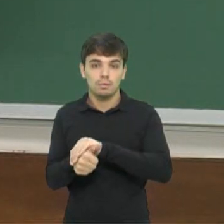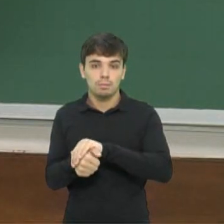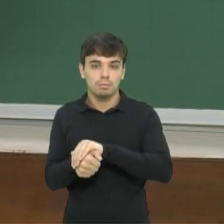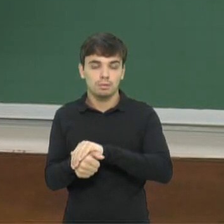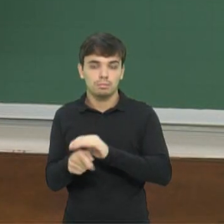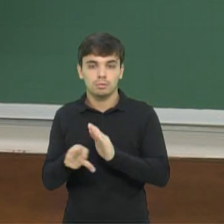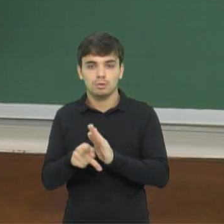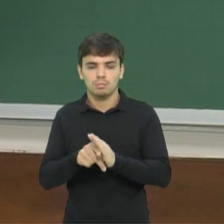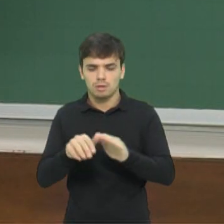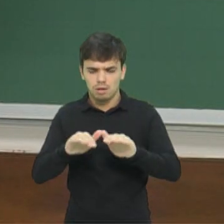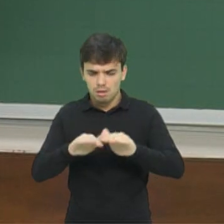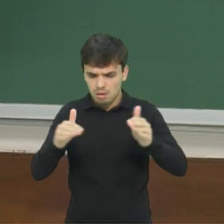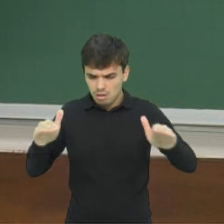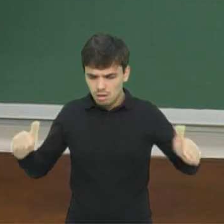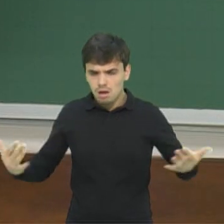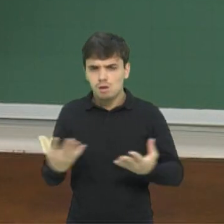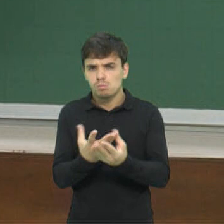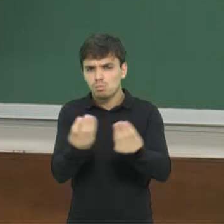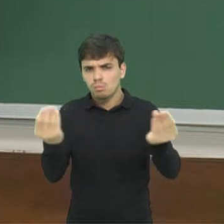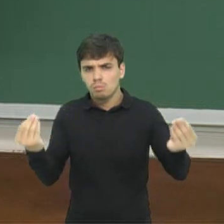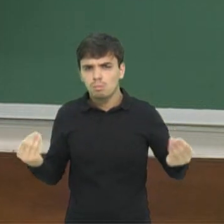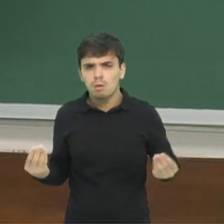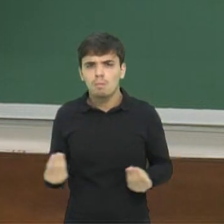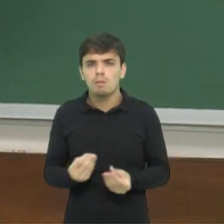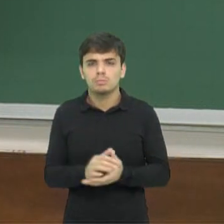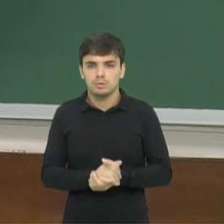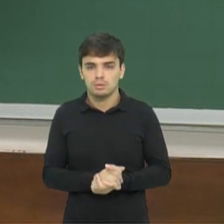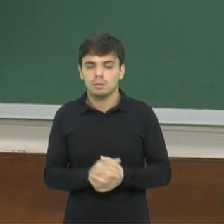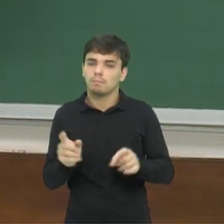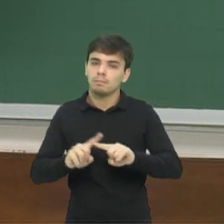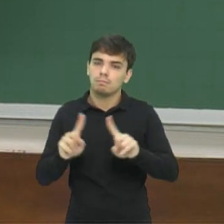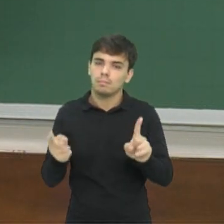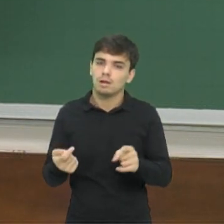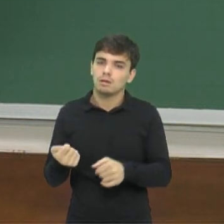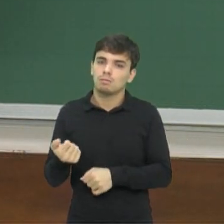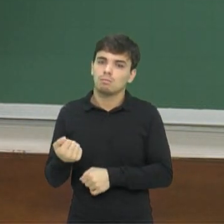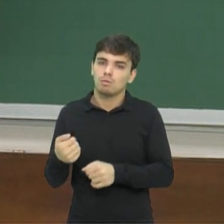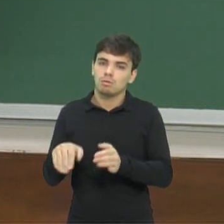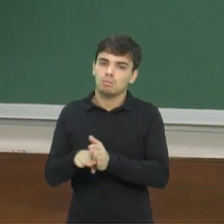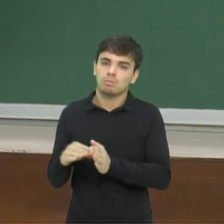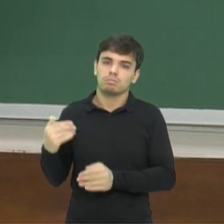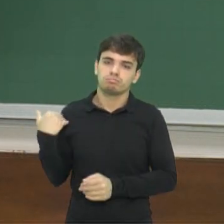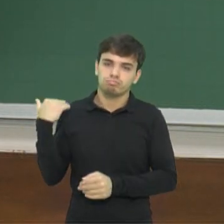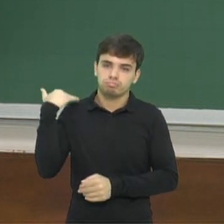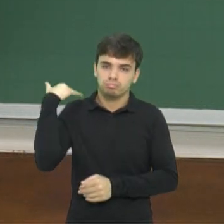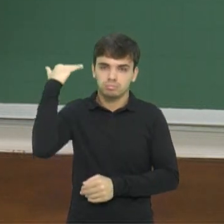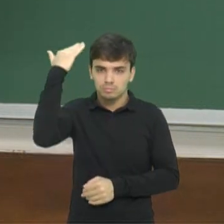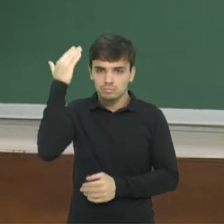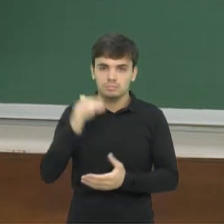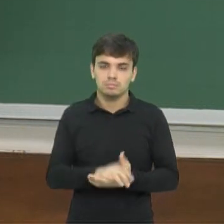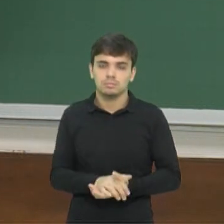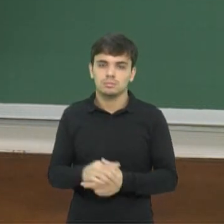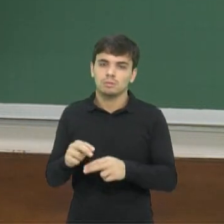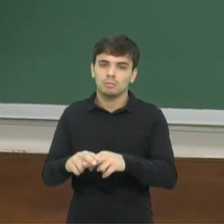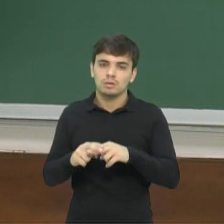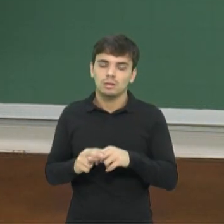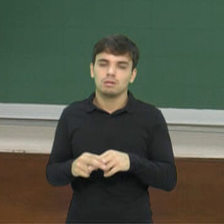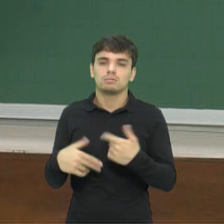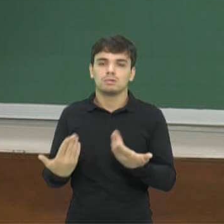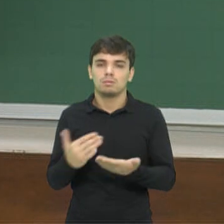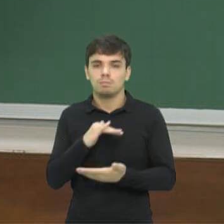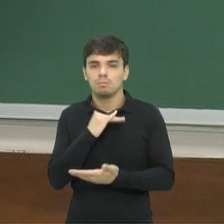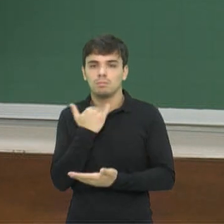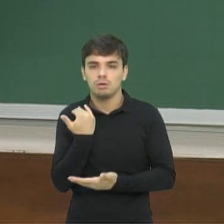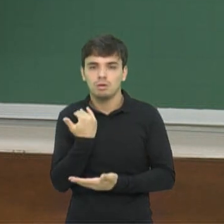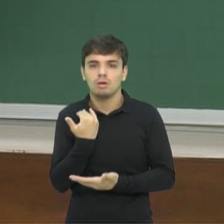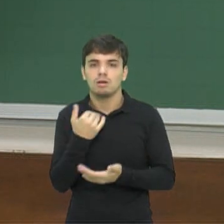gente. Nasce muita tartaruga, mas poucas conseguem chegar à fase adulta. Porque são predadas, até mesmo no ninho